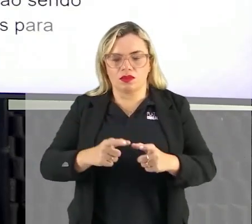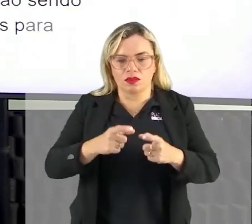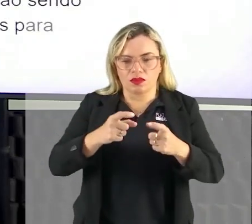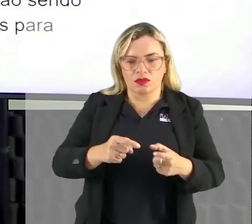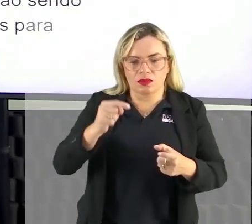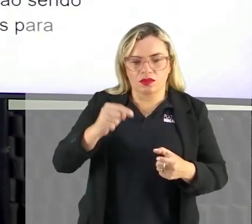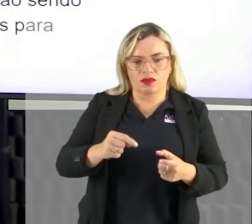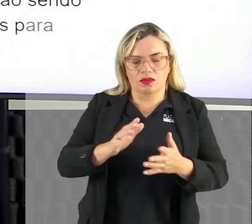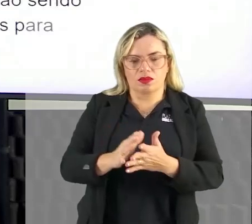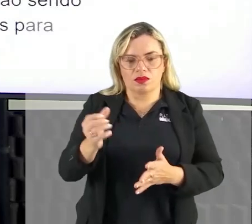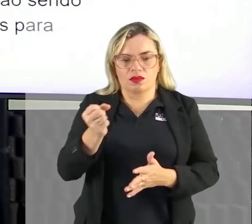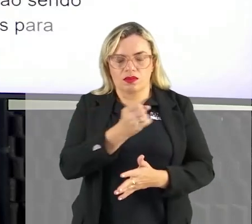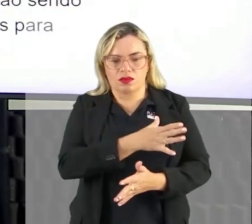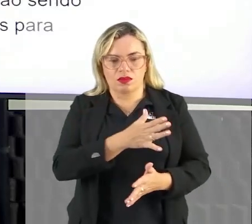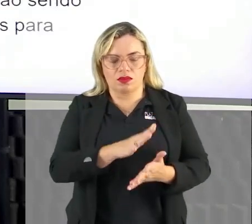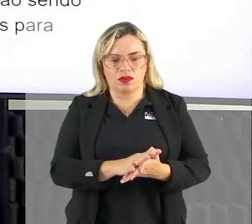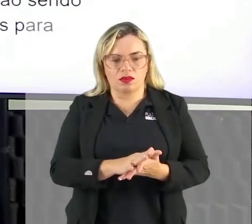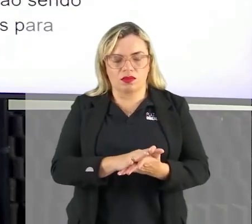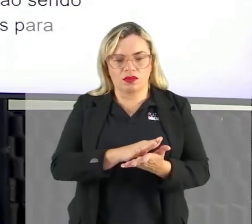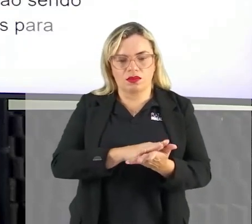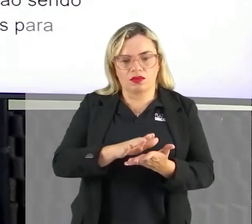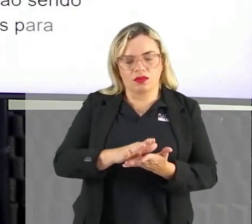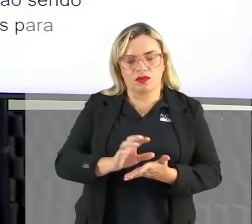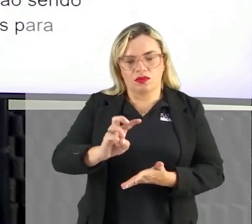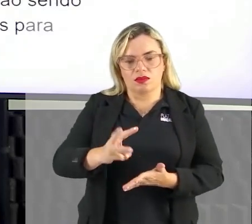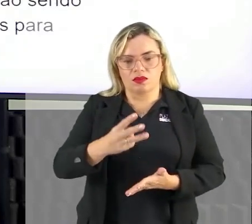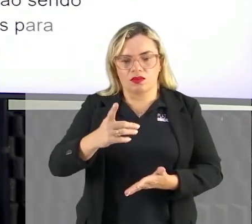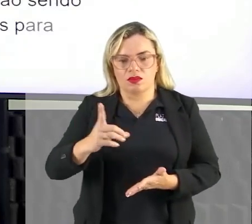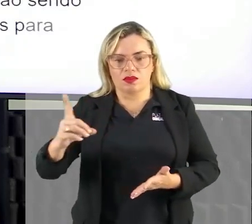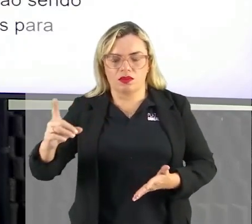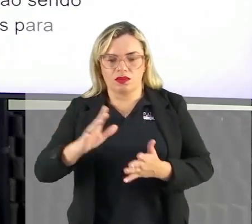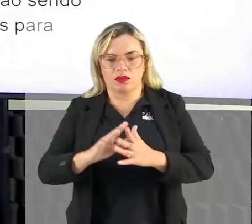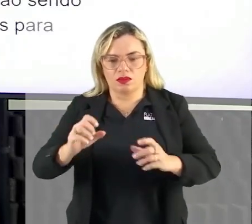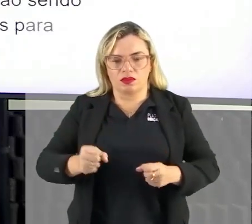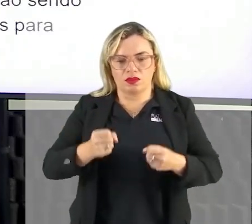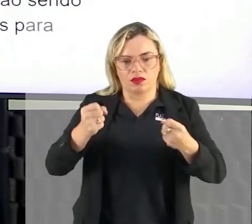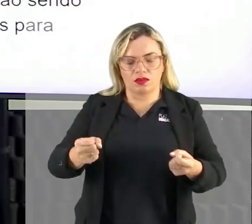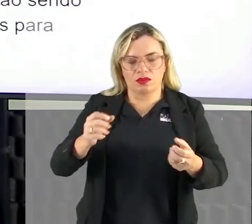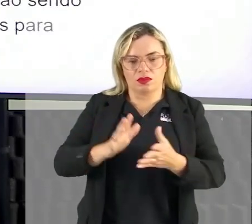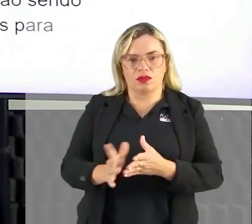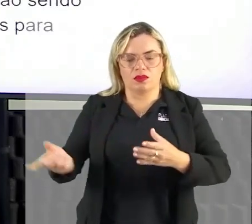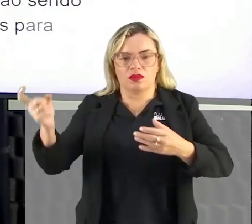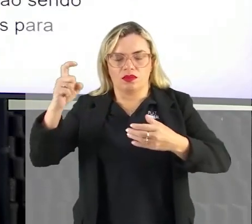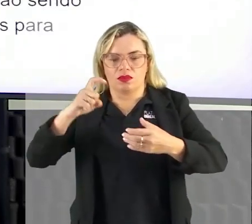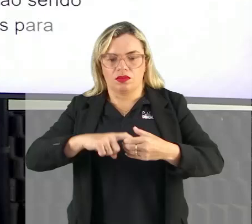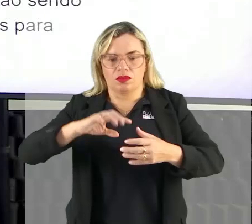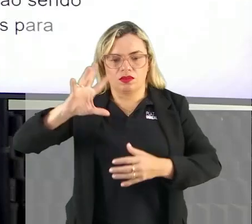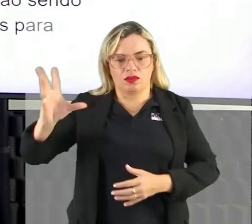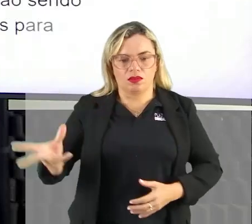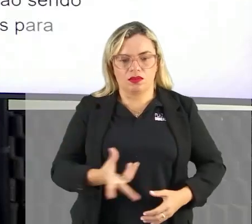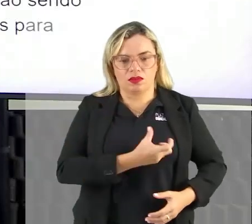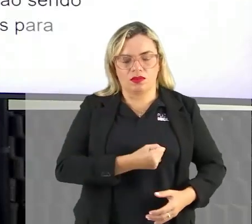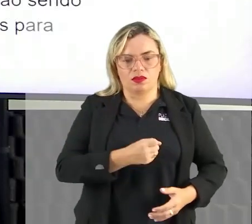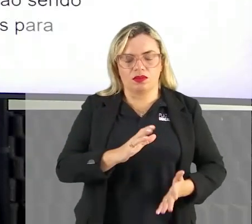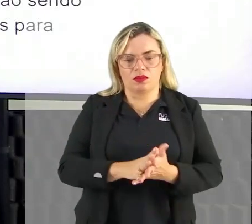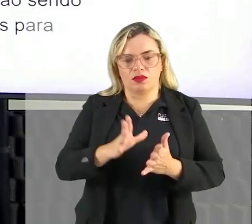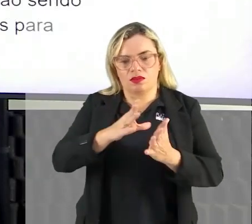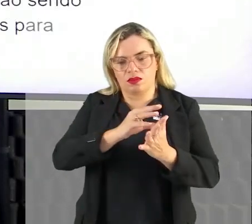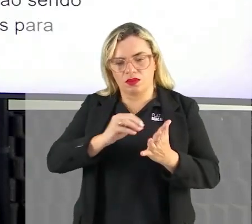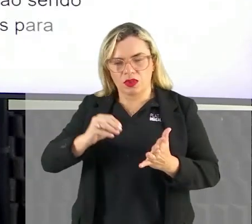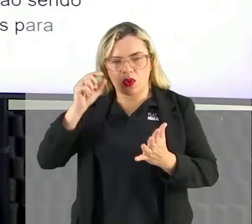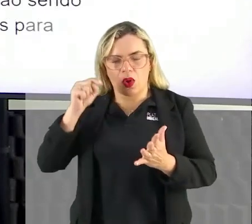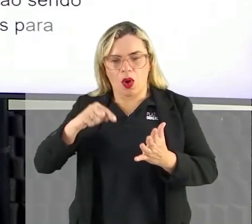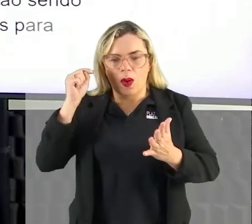encontrando nas modernas impressoras 3D um poderoso aliado para a sua recuperação. cópias